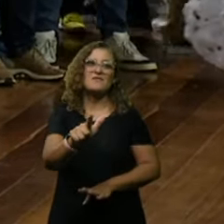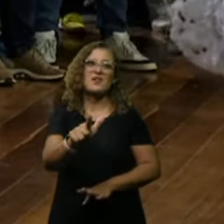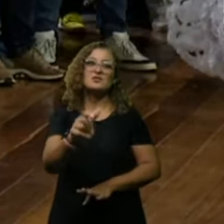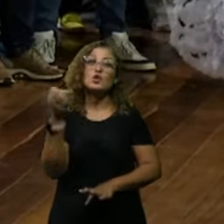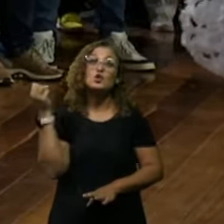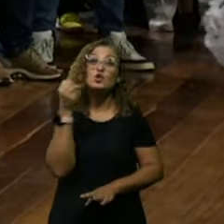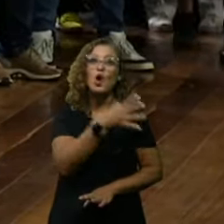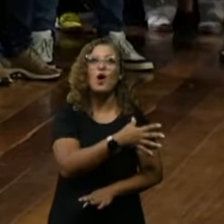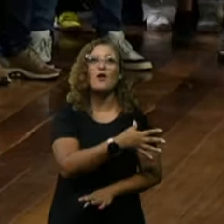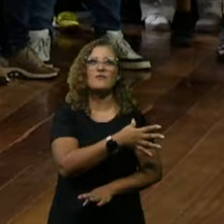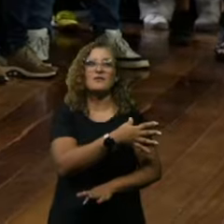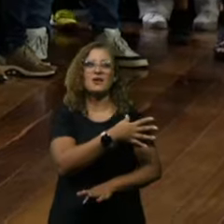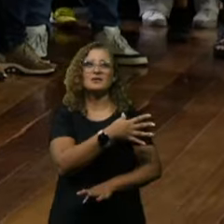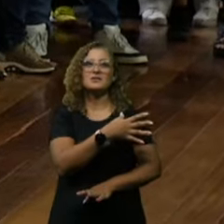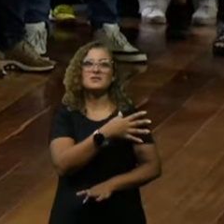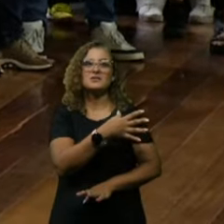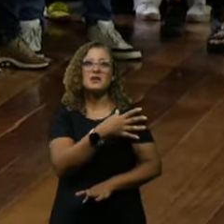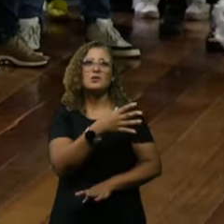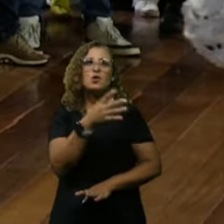santo